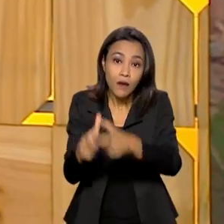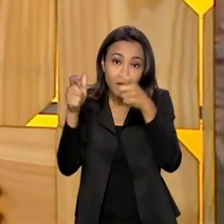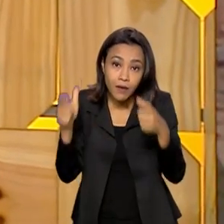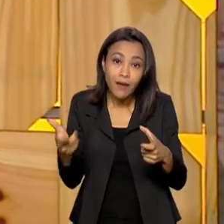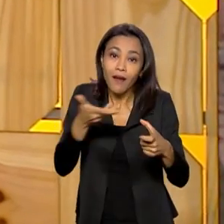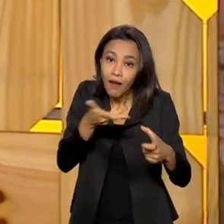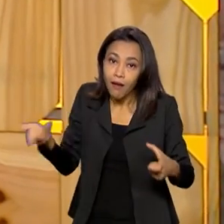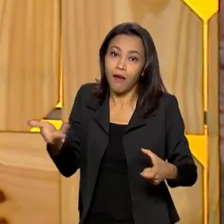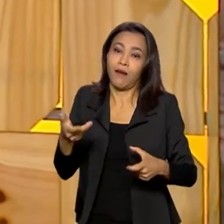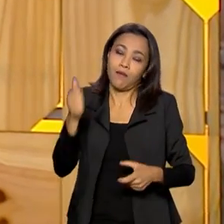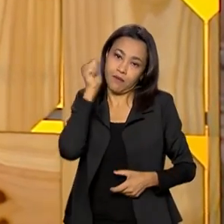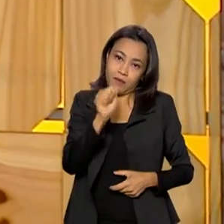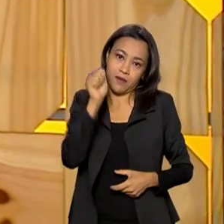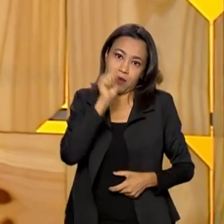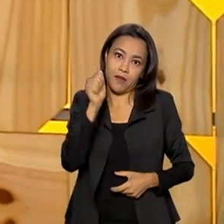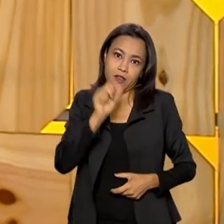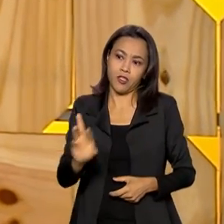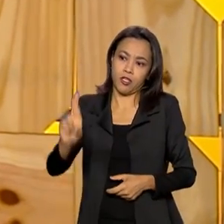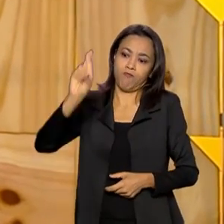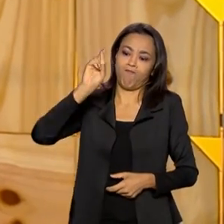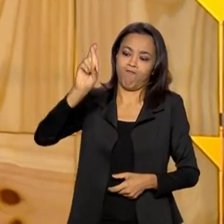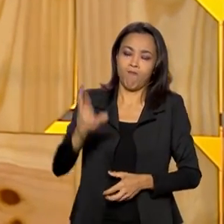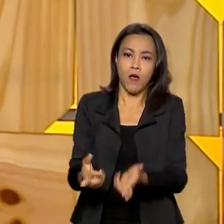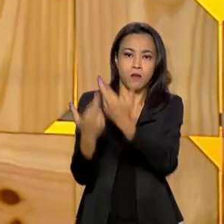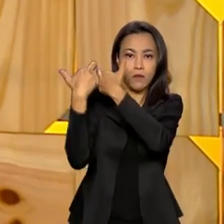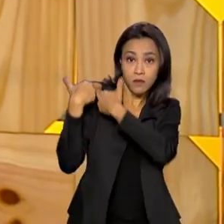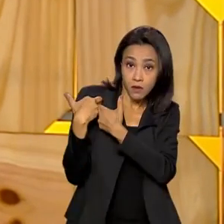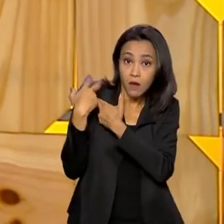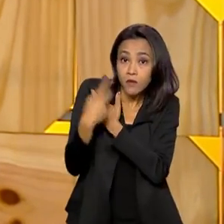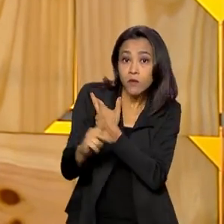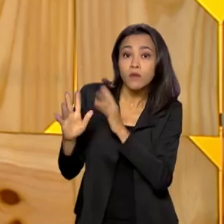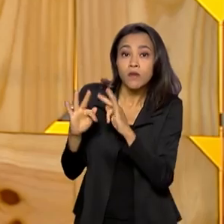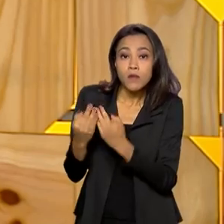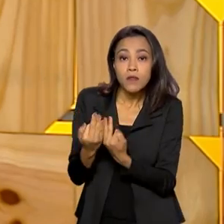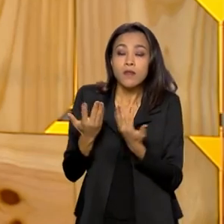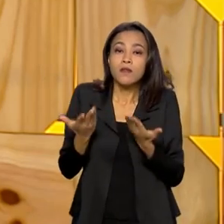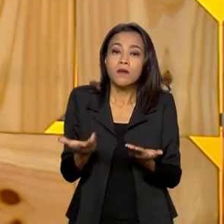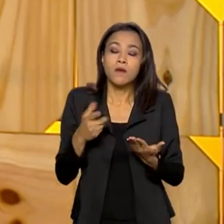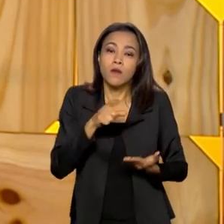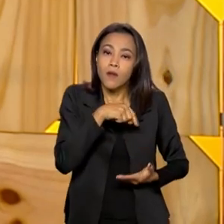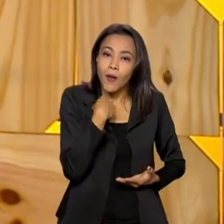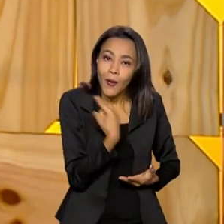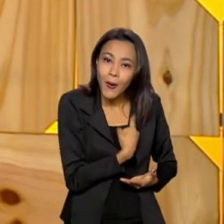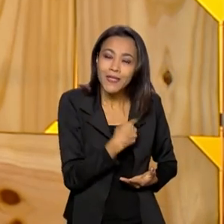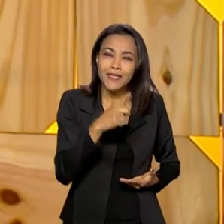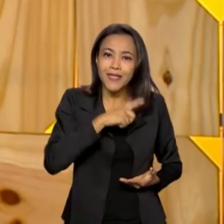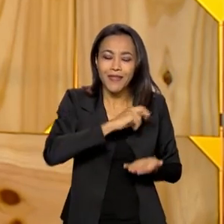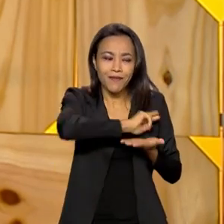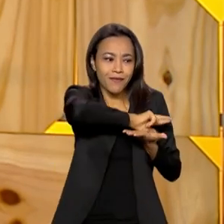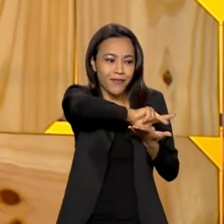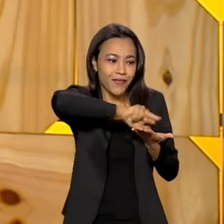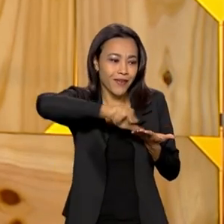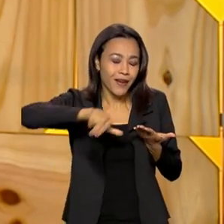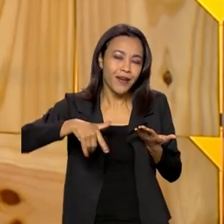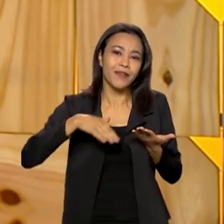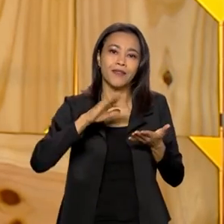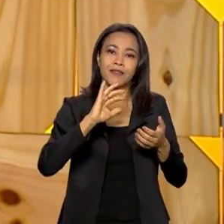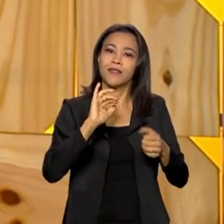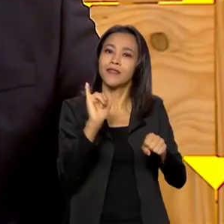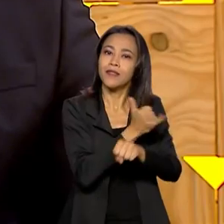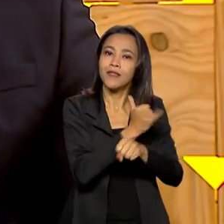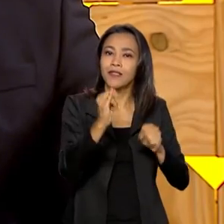chefes de família que são beneficiados com aillio Brasil são mulheres e a gente Traz essa série de saídas essa série de